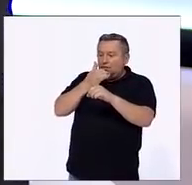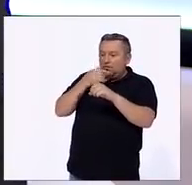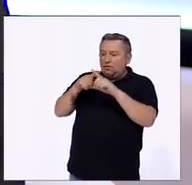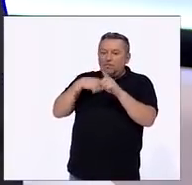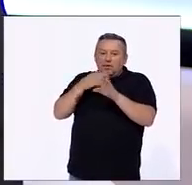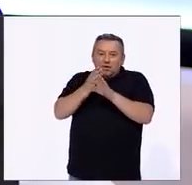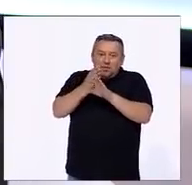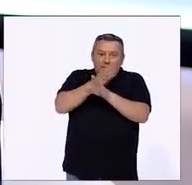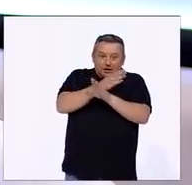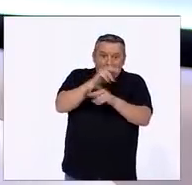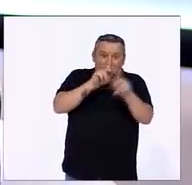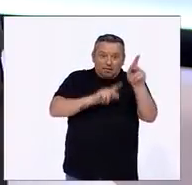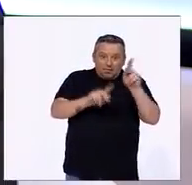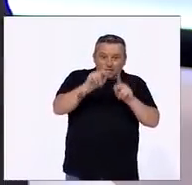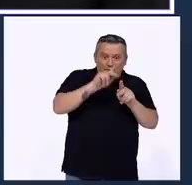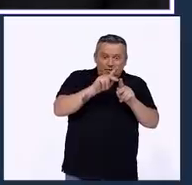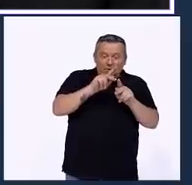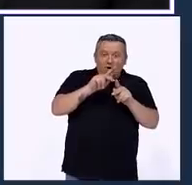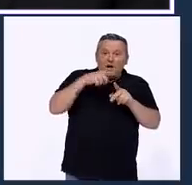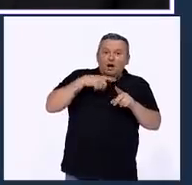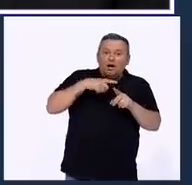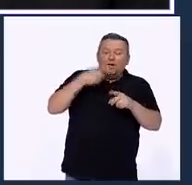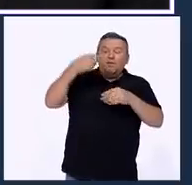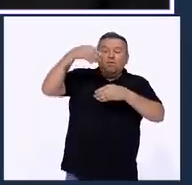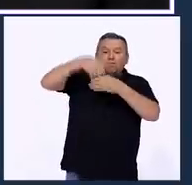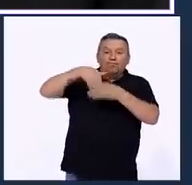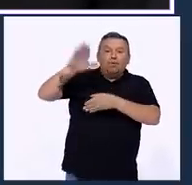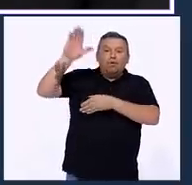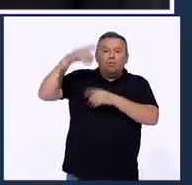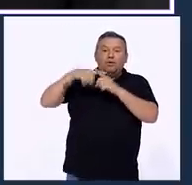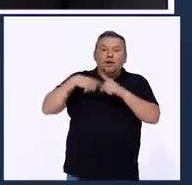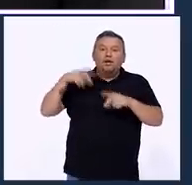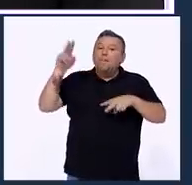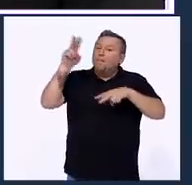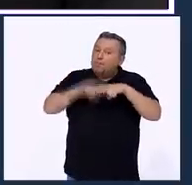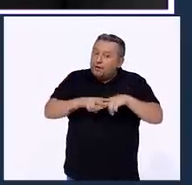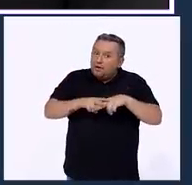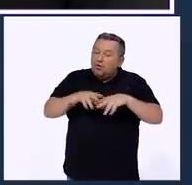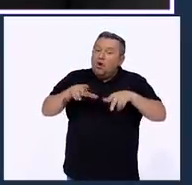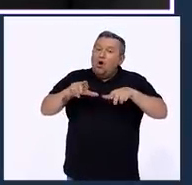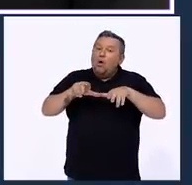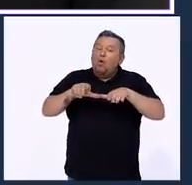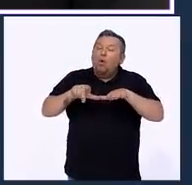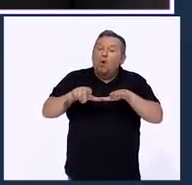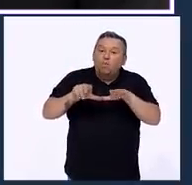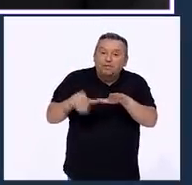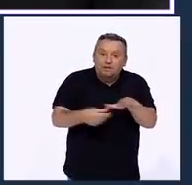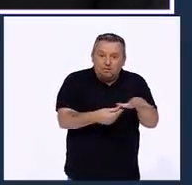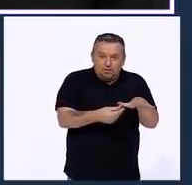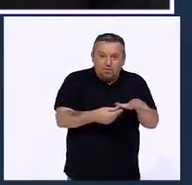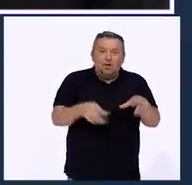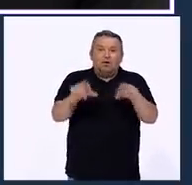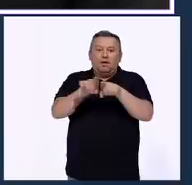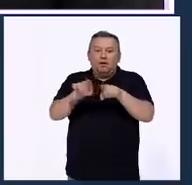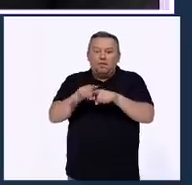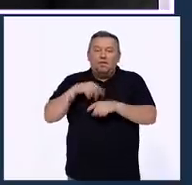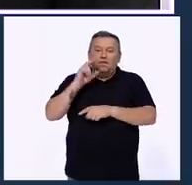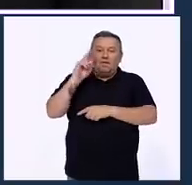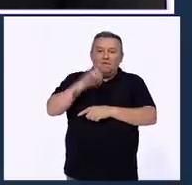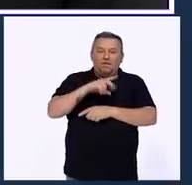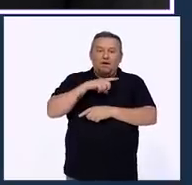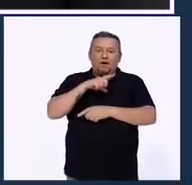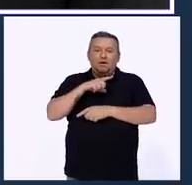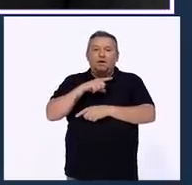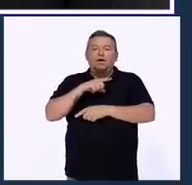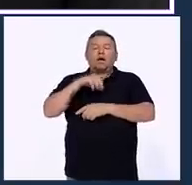da população, ele não concorre porque está preso por corrupção. Mas o que as pesquisas nos mostravam? Até a inviabilização total da